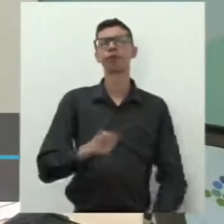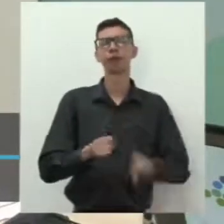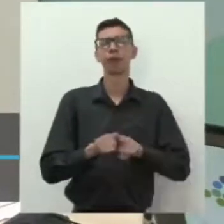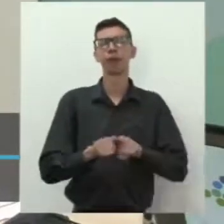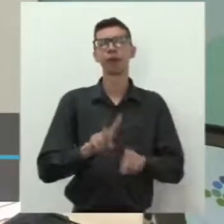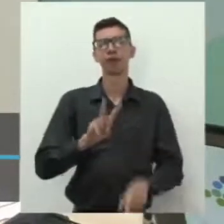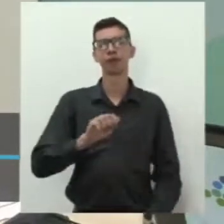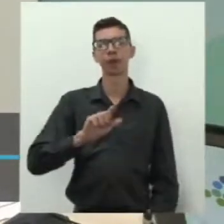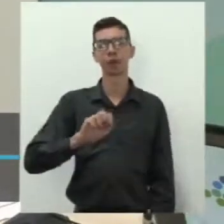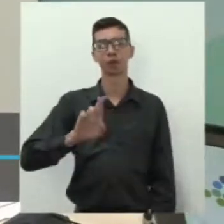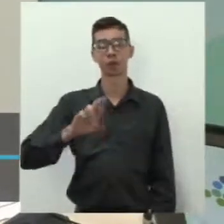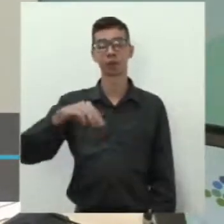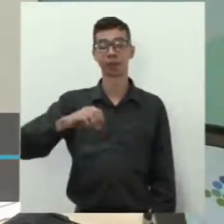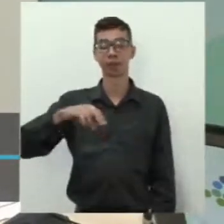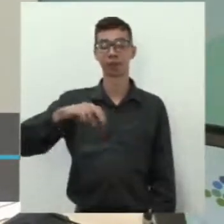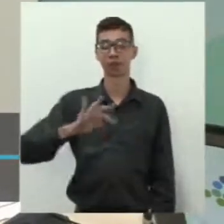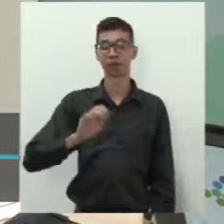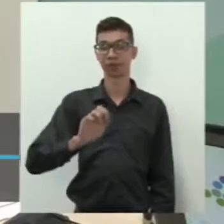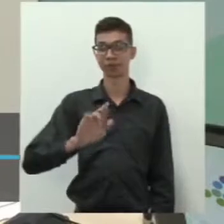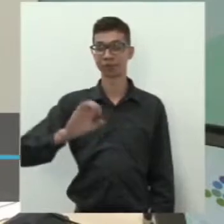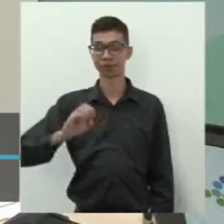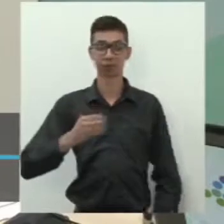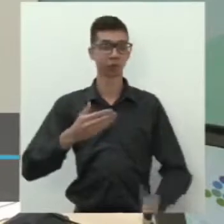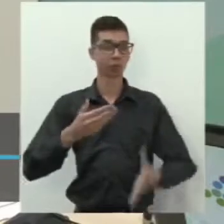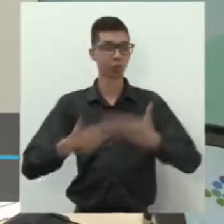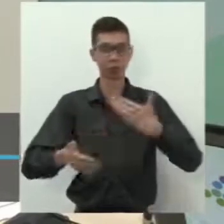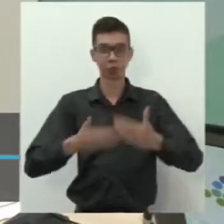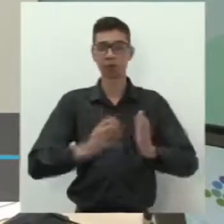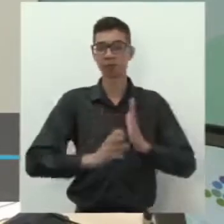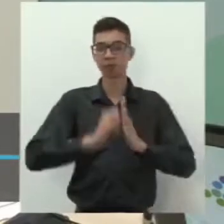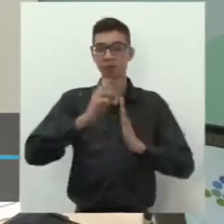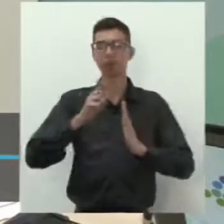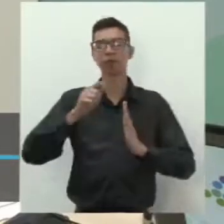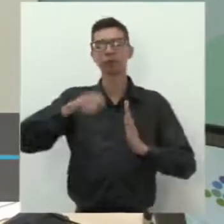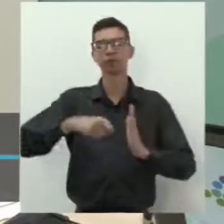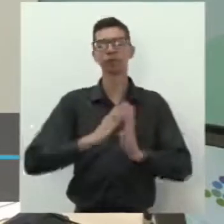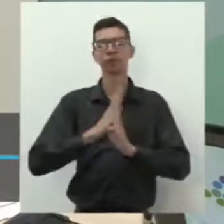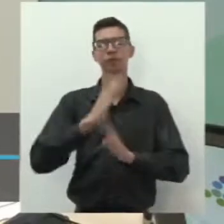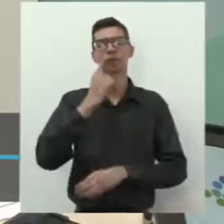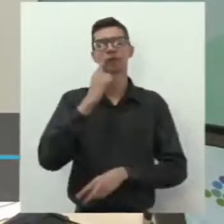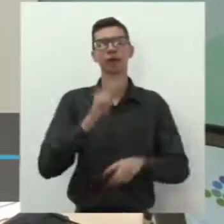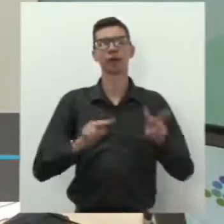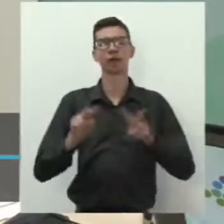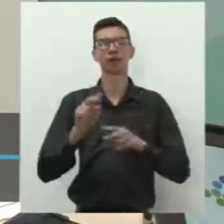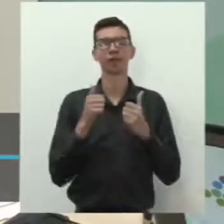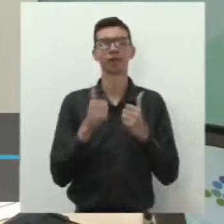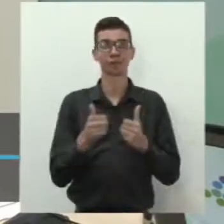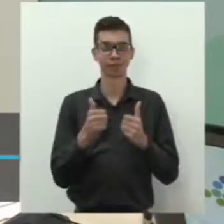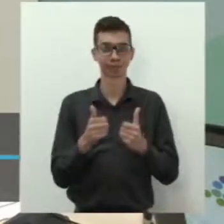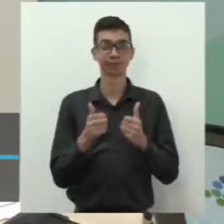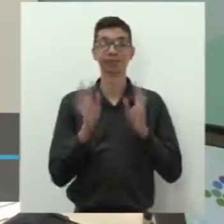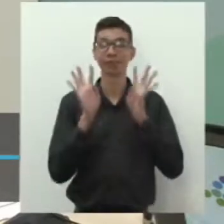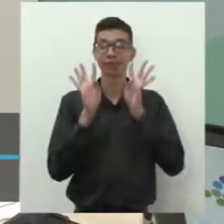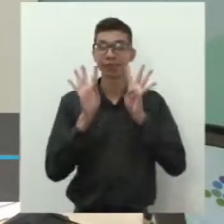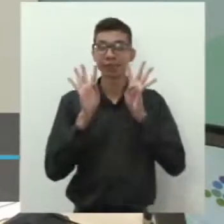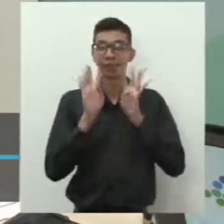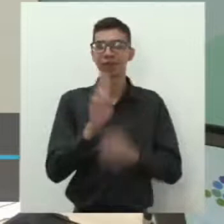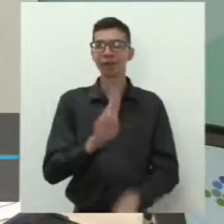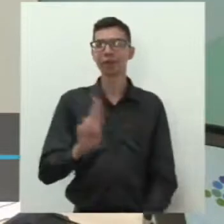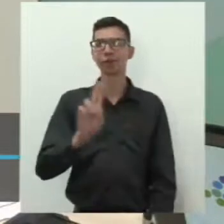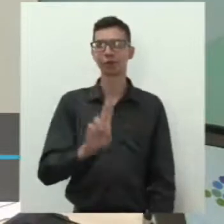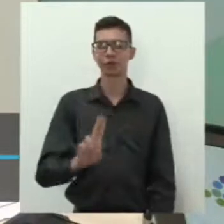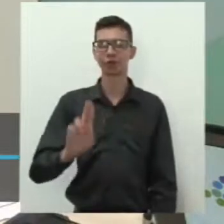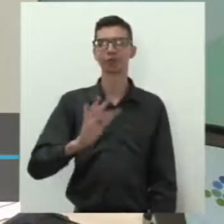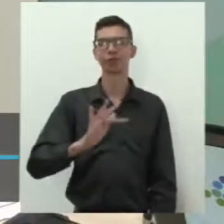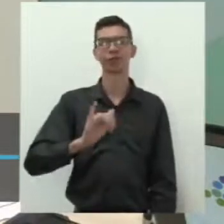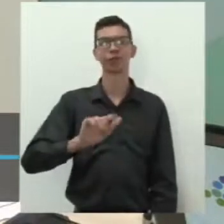né, de mensurável, ele consegue identificar aqui, tá? Então, é bem legal esse recurso de filtro.